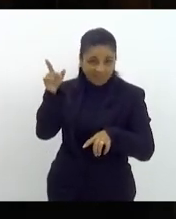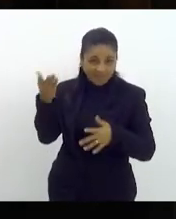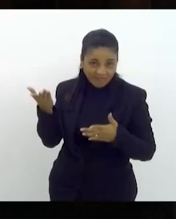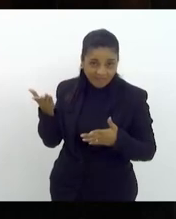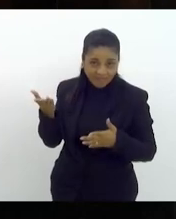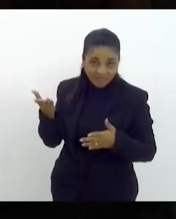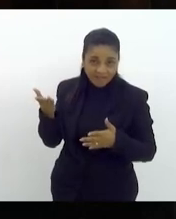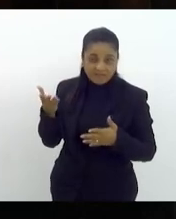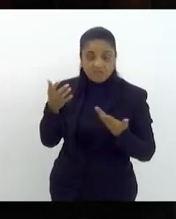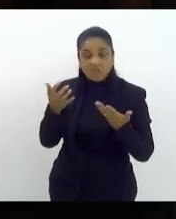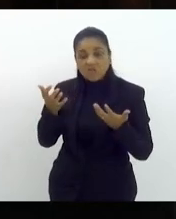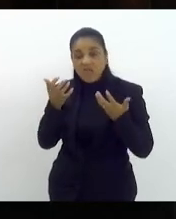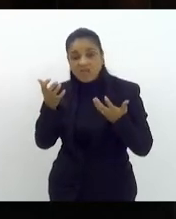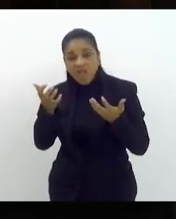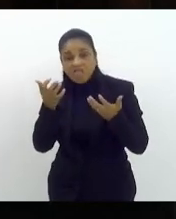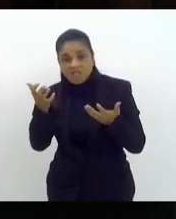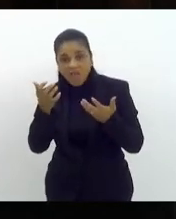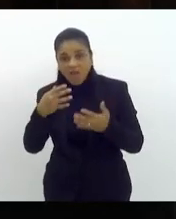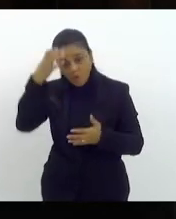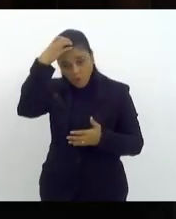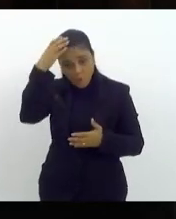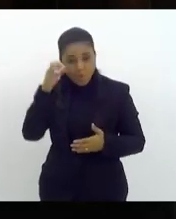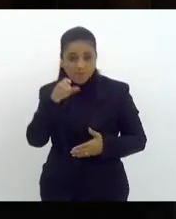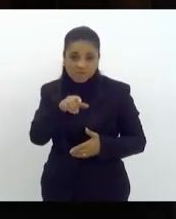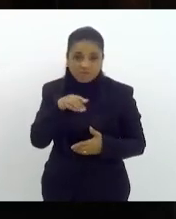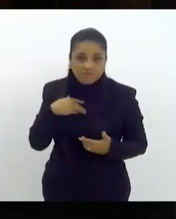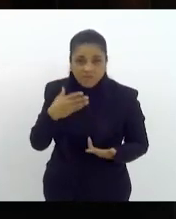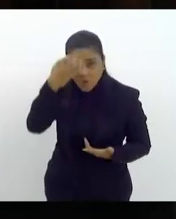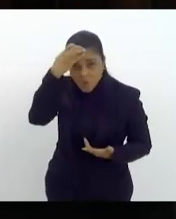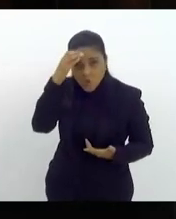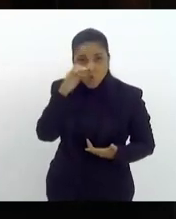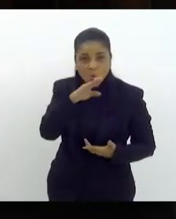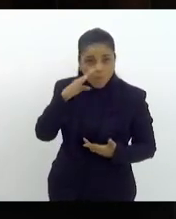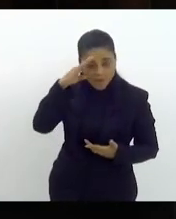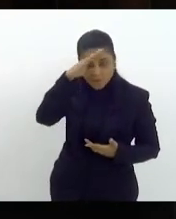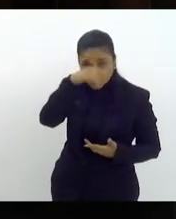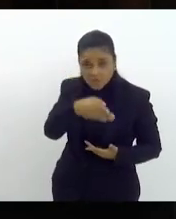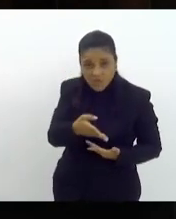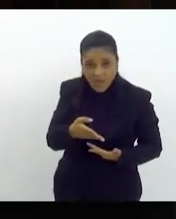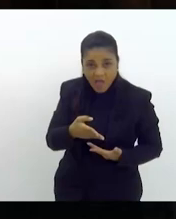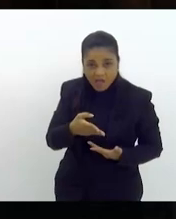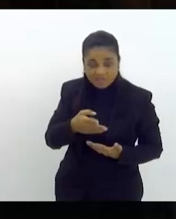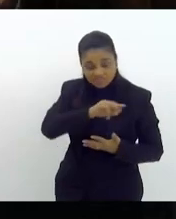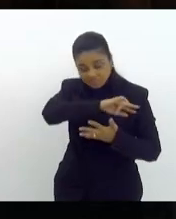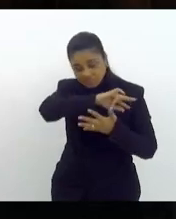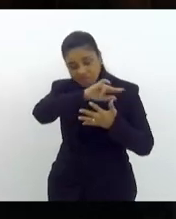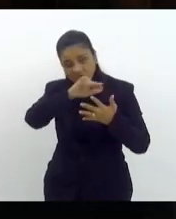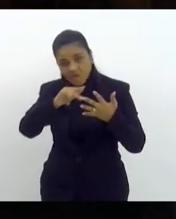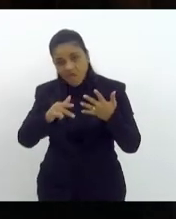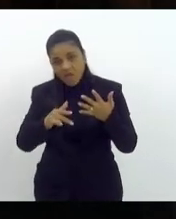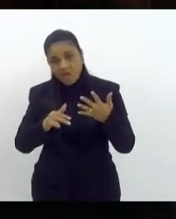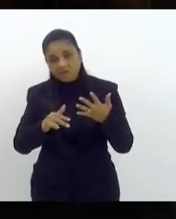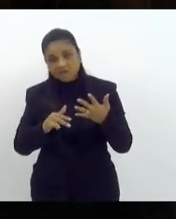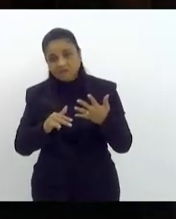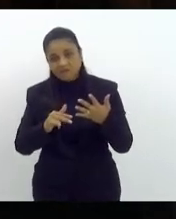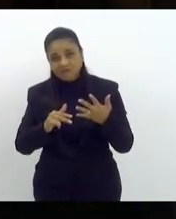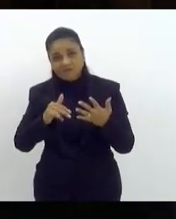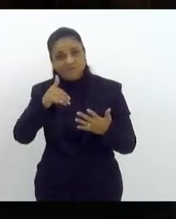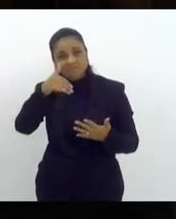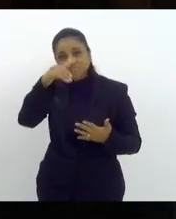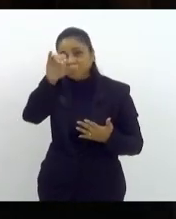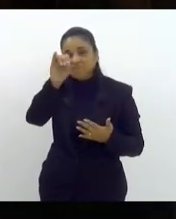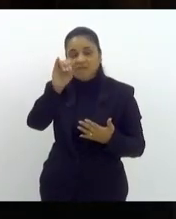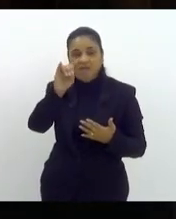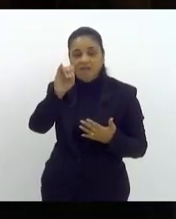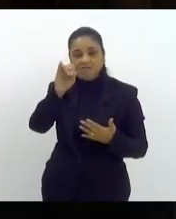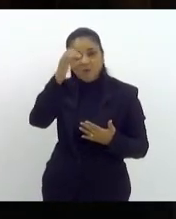é somente imputar a culpa eles eu poderia ficar aqui da mais de 10 motivos aqui para culpar